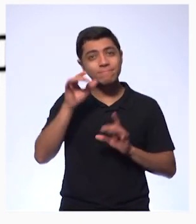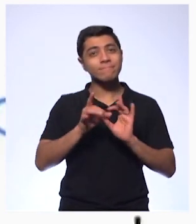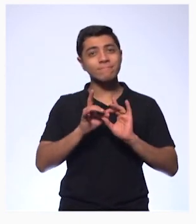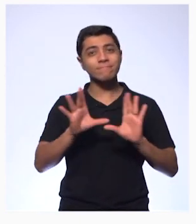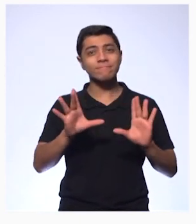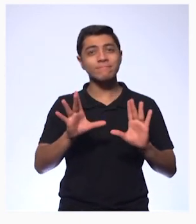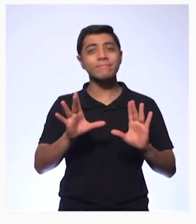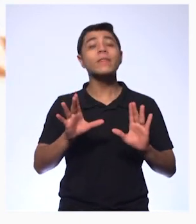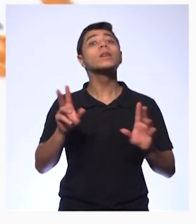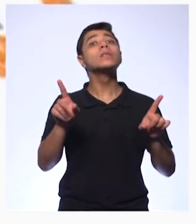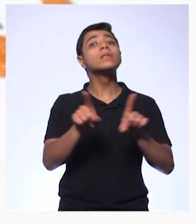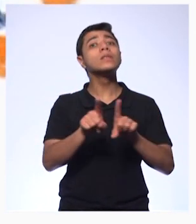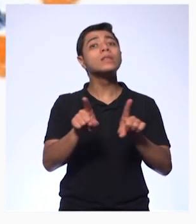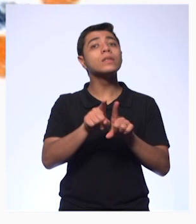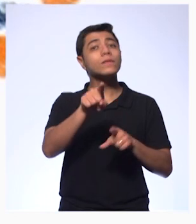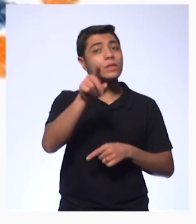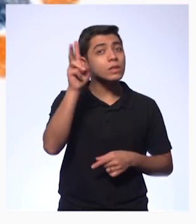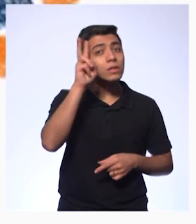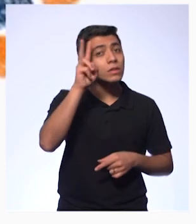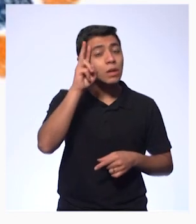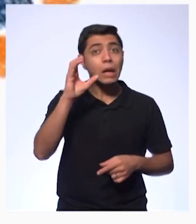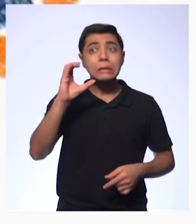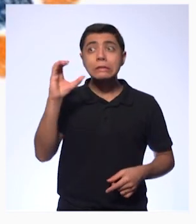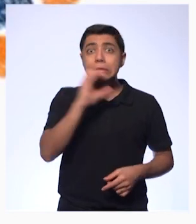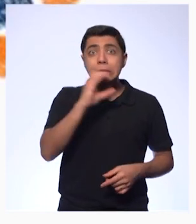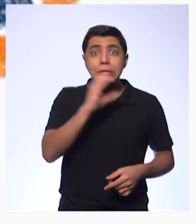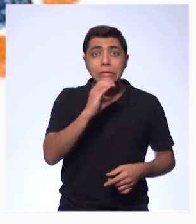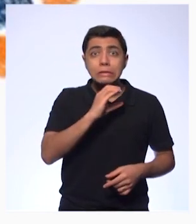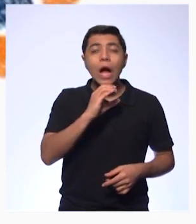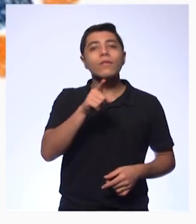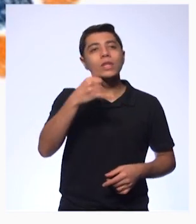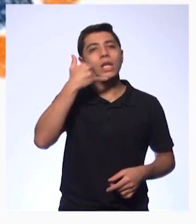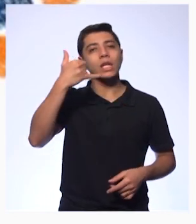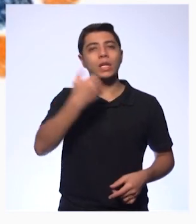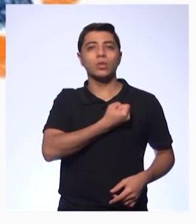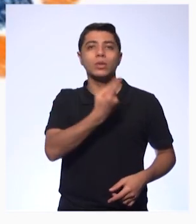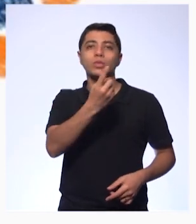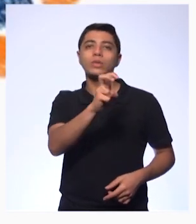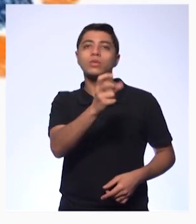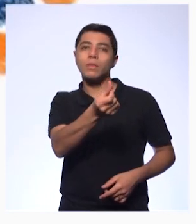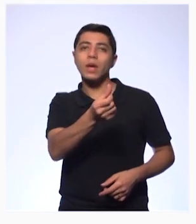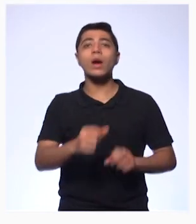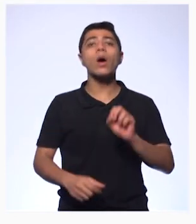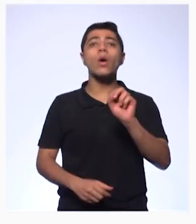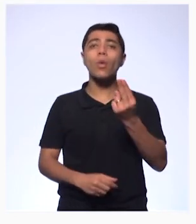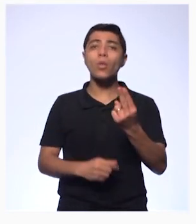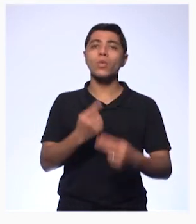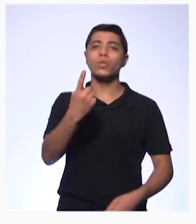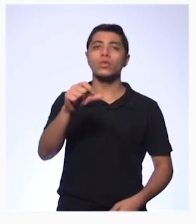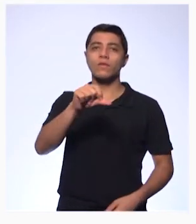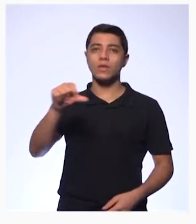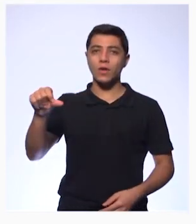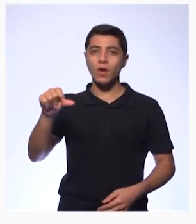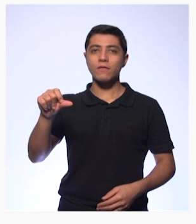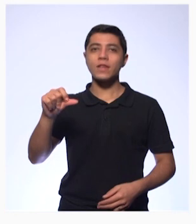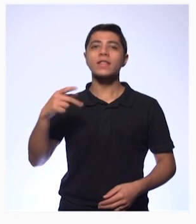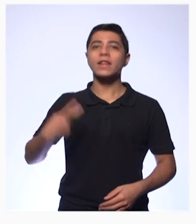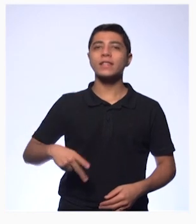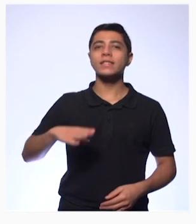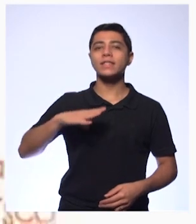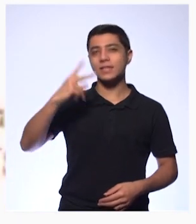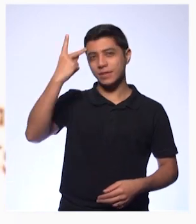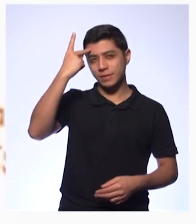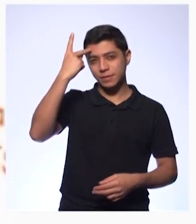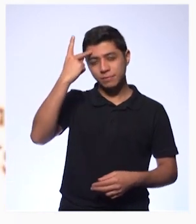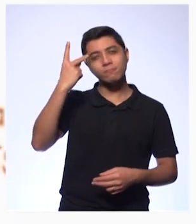geosampa.prefeitura.sp.gov.br. Lembre-se, em caso de emergência, ligue 156 ou 199. Defesa Civil da Cidade de São Paulo,